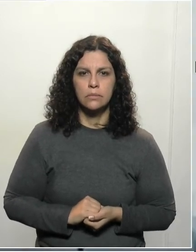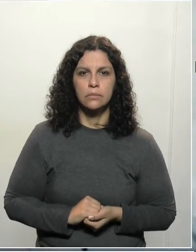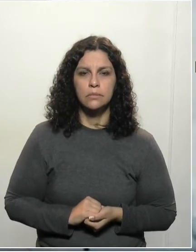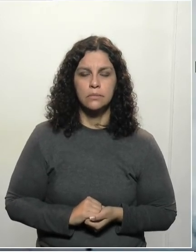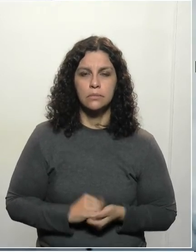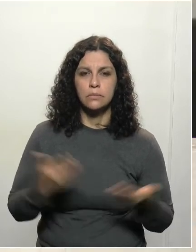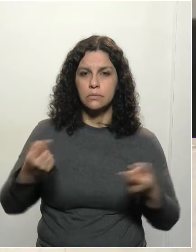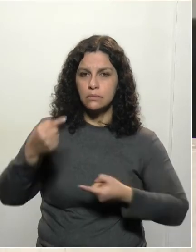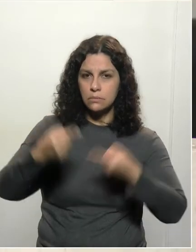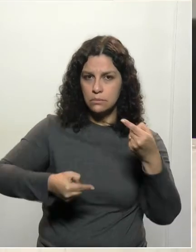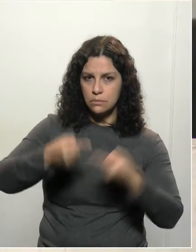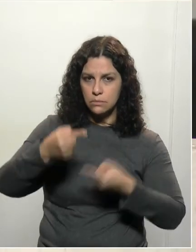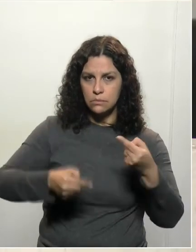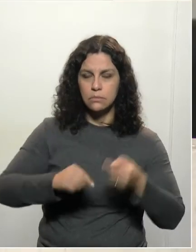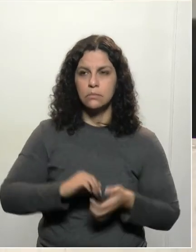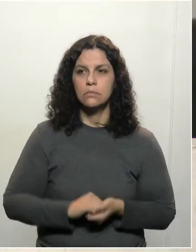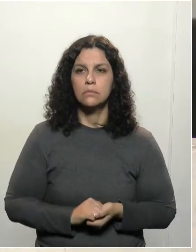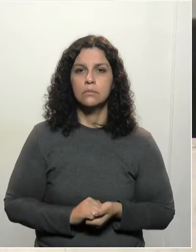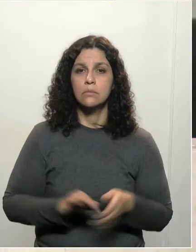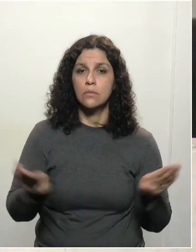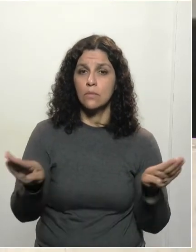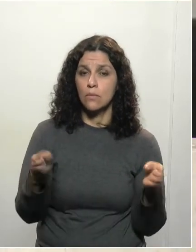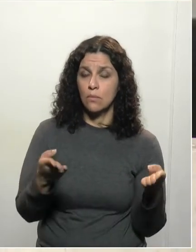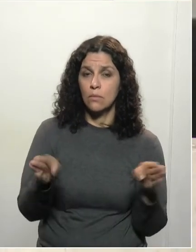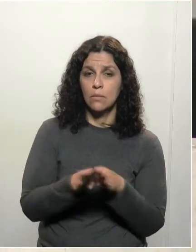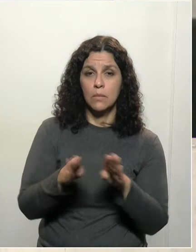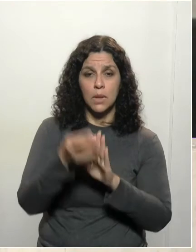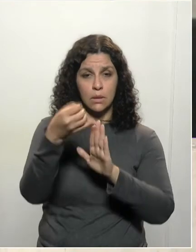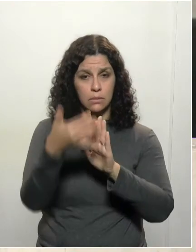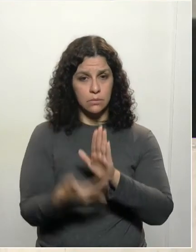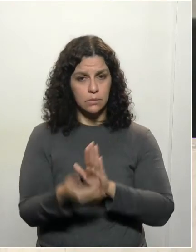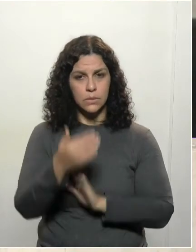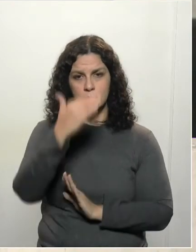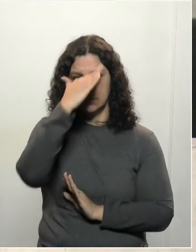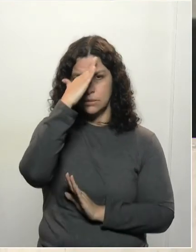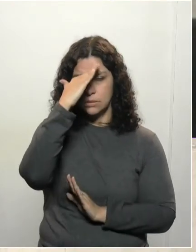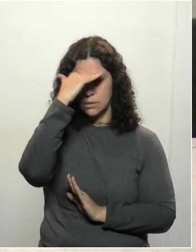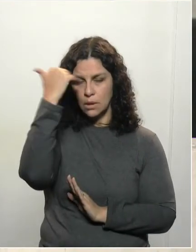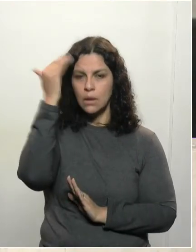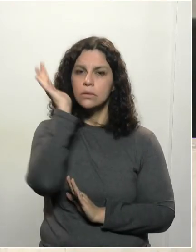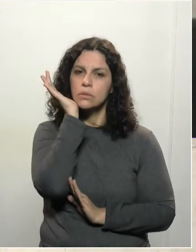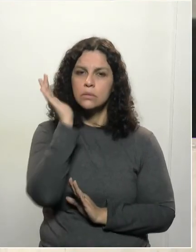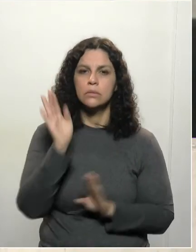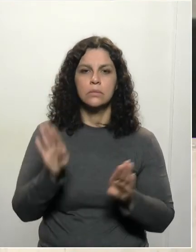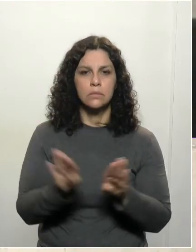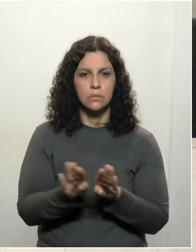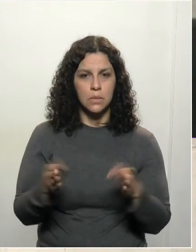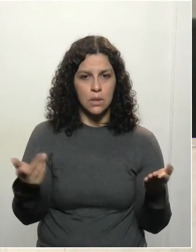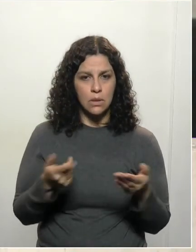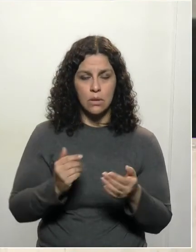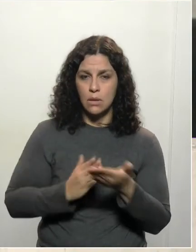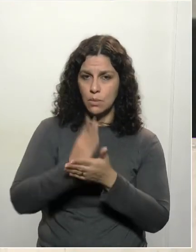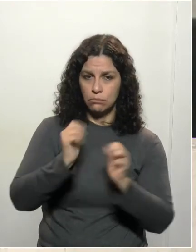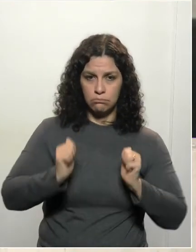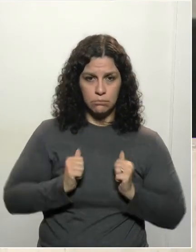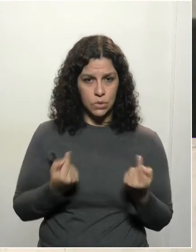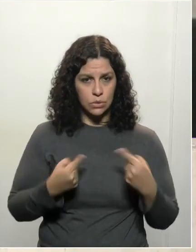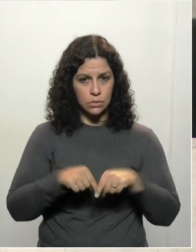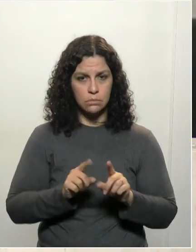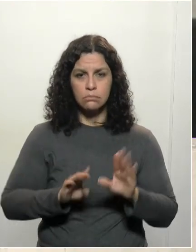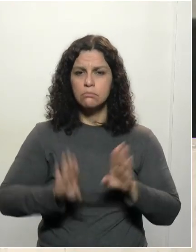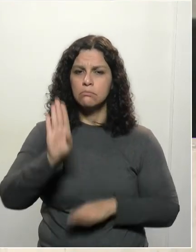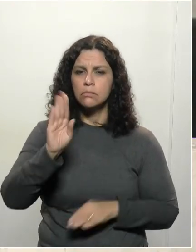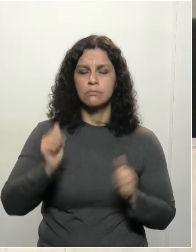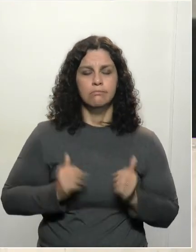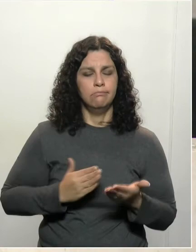Em discussão, parecer da relatora, deputada Cristina Silvestre. Deputados que aprovam, permanecem como estão.